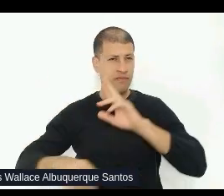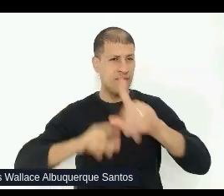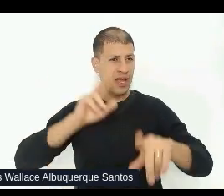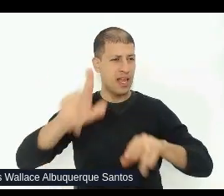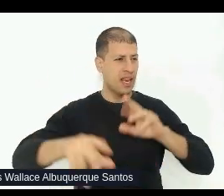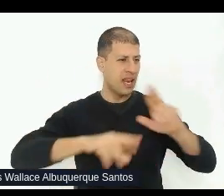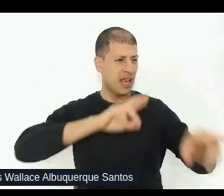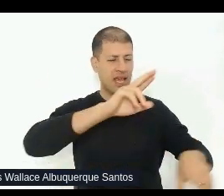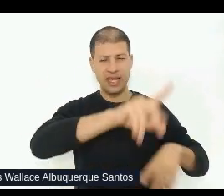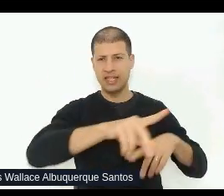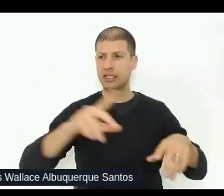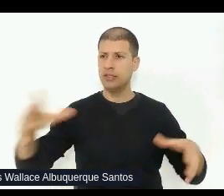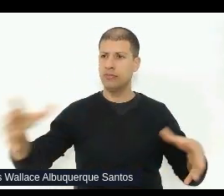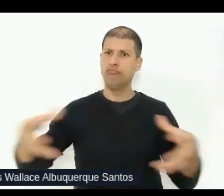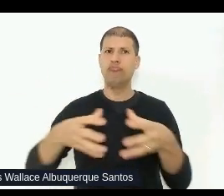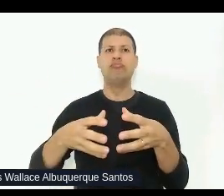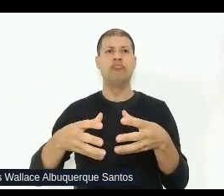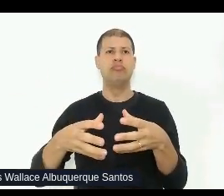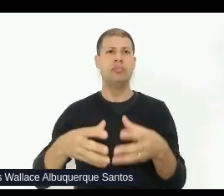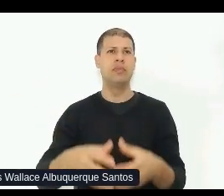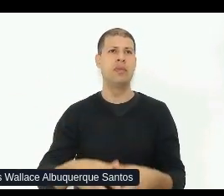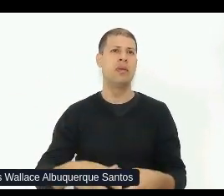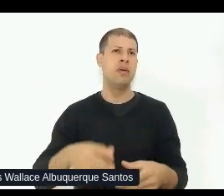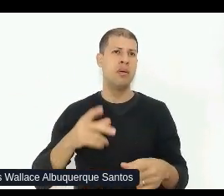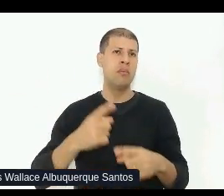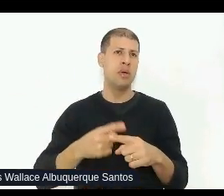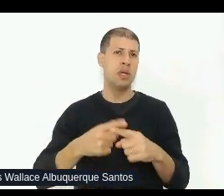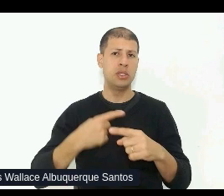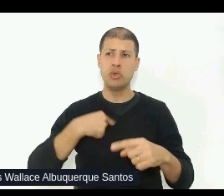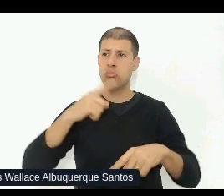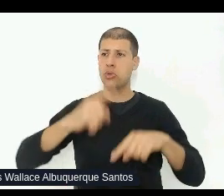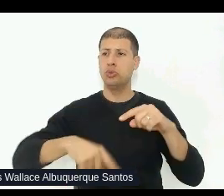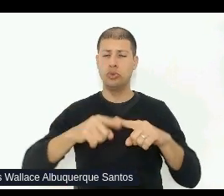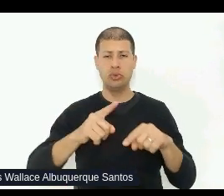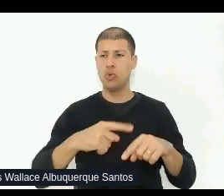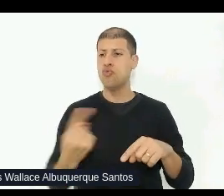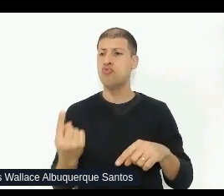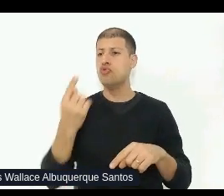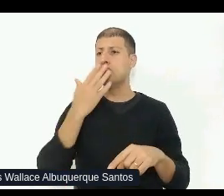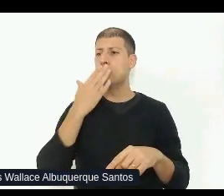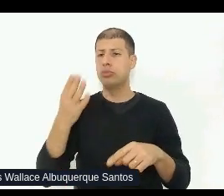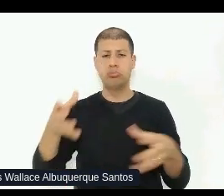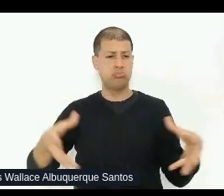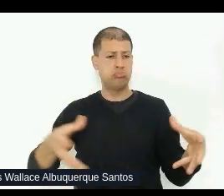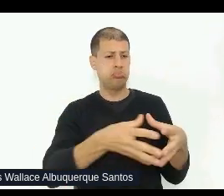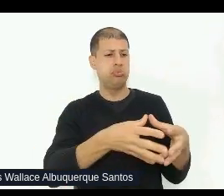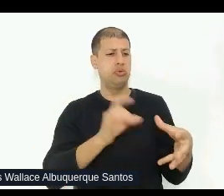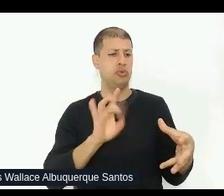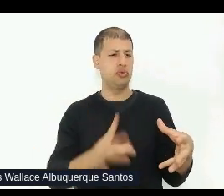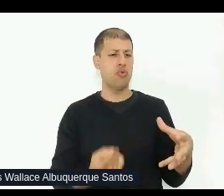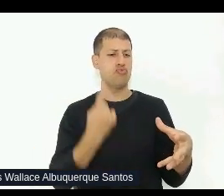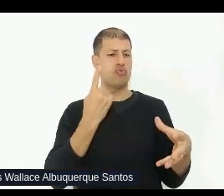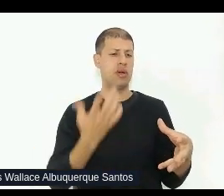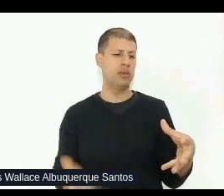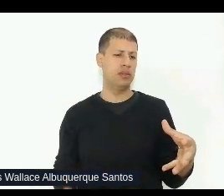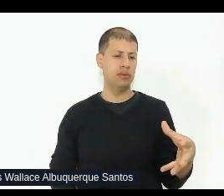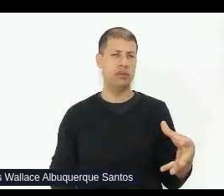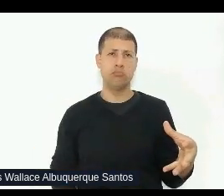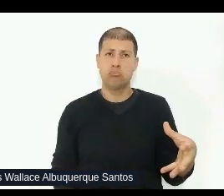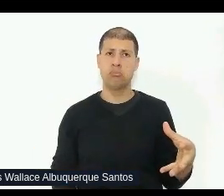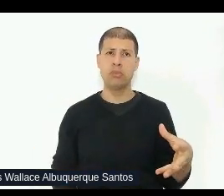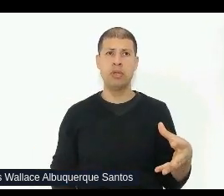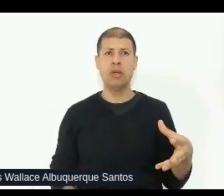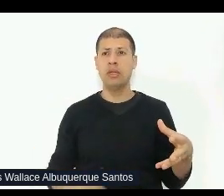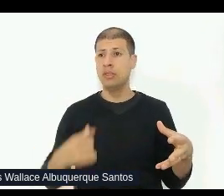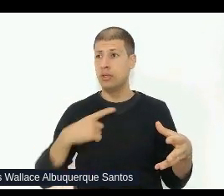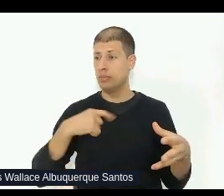for validar sempre com o mesmo público, eu vou ter um produto nichado. Né? E eu não quero isso. Eu quero um produto que tenha sempre mais adesão, né? E